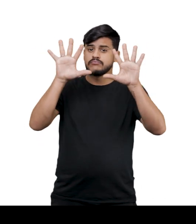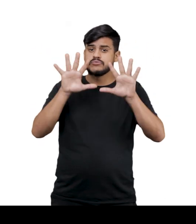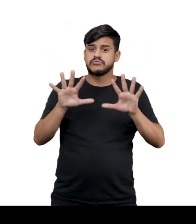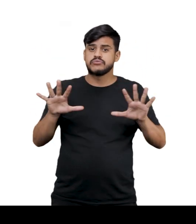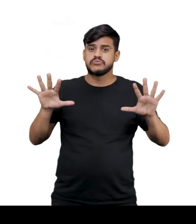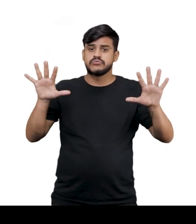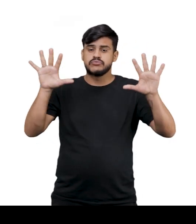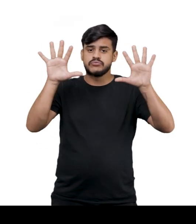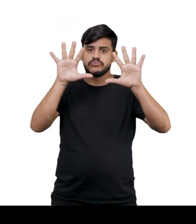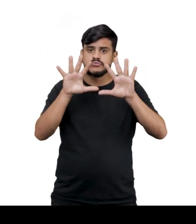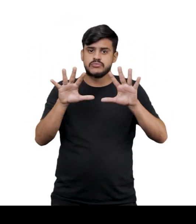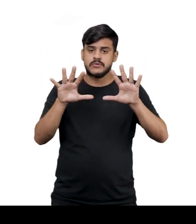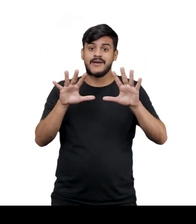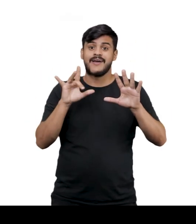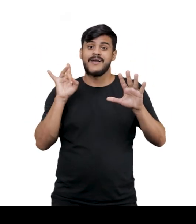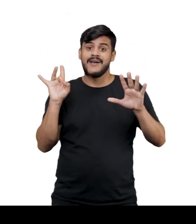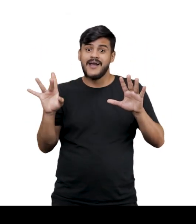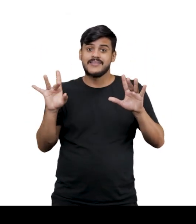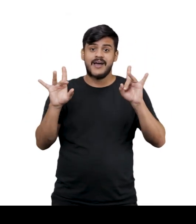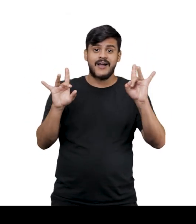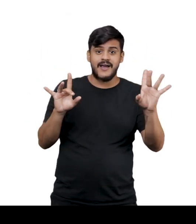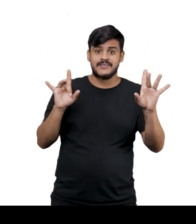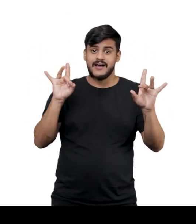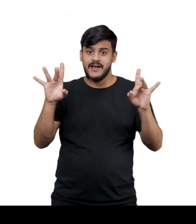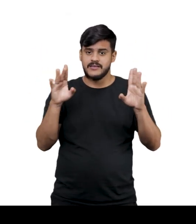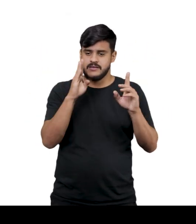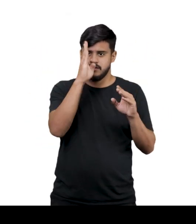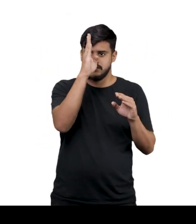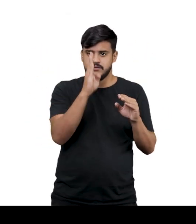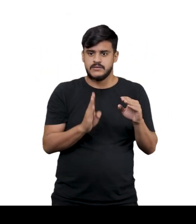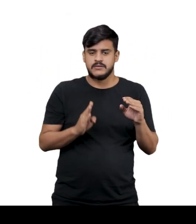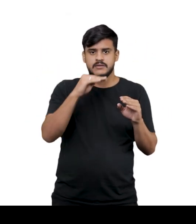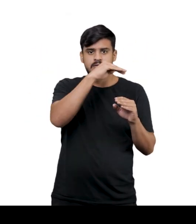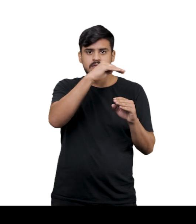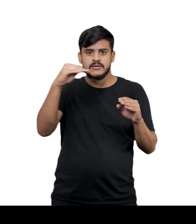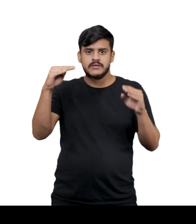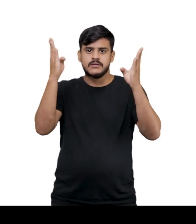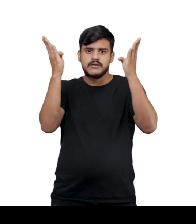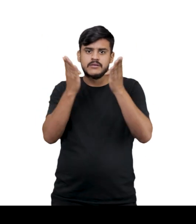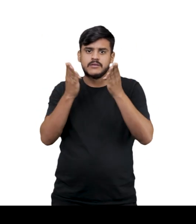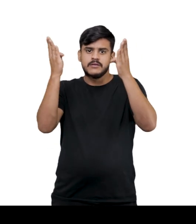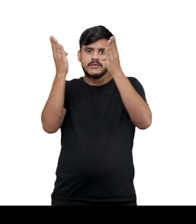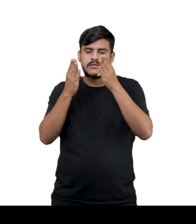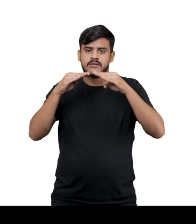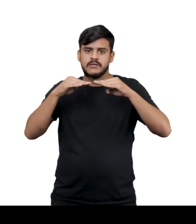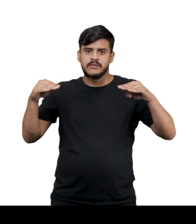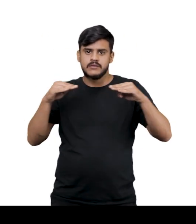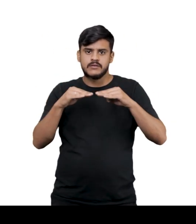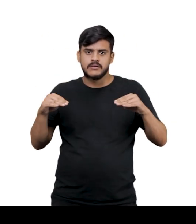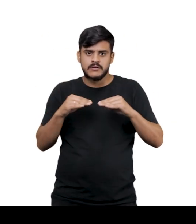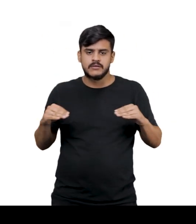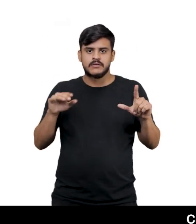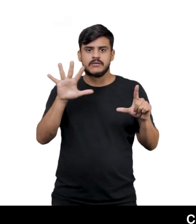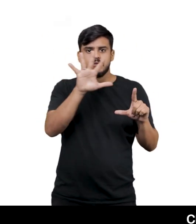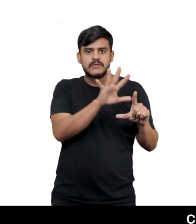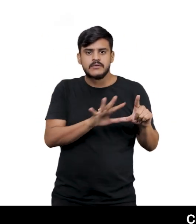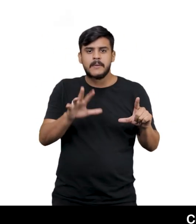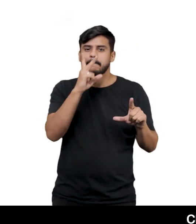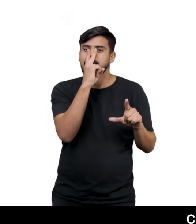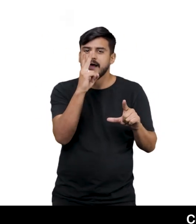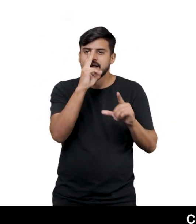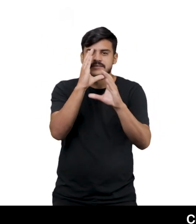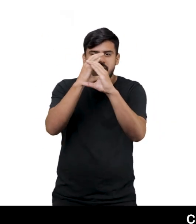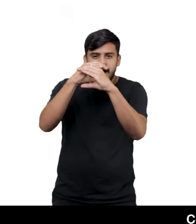de maneira especular, ou seja, cada canto reflete e complementa o canto oposto, criando